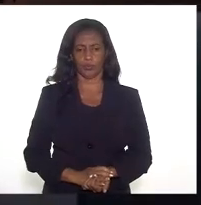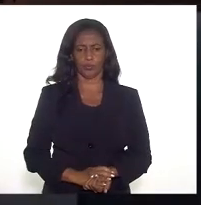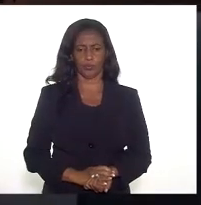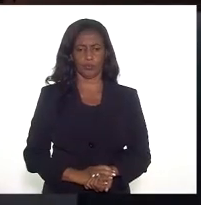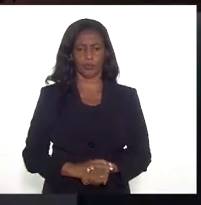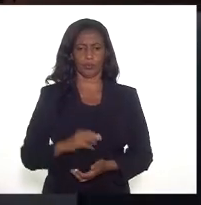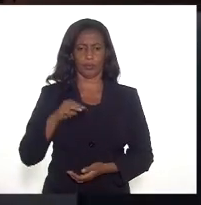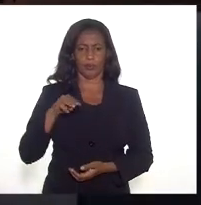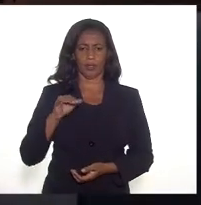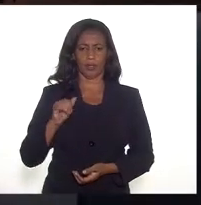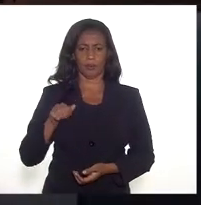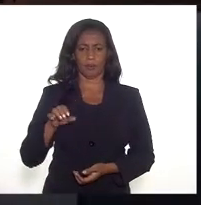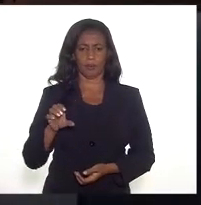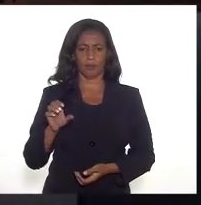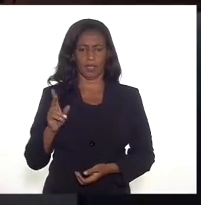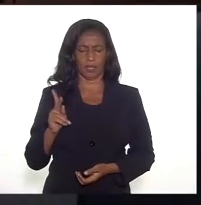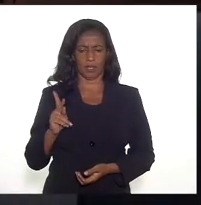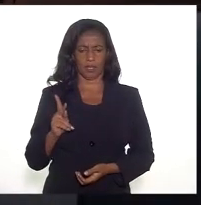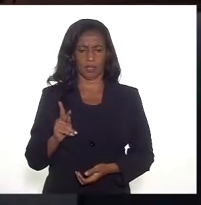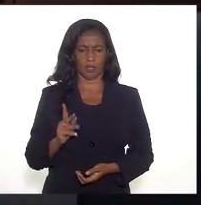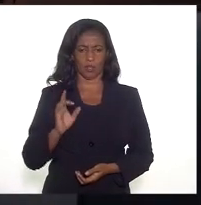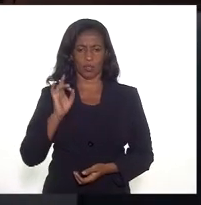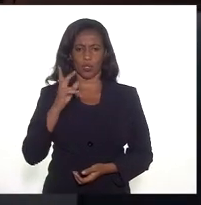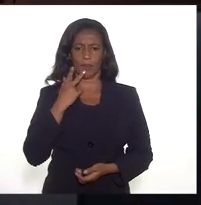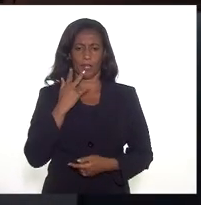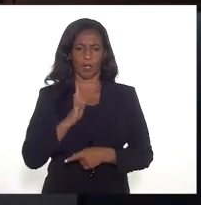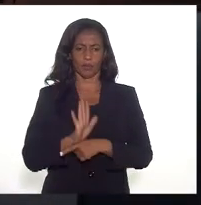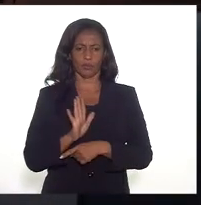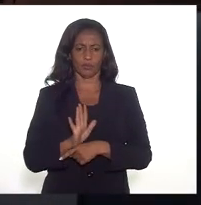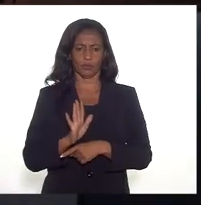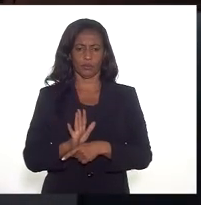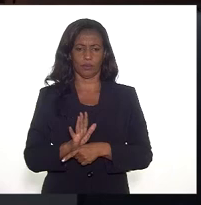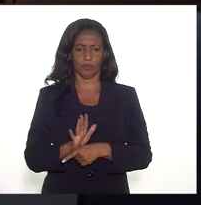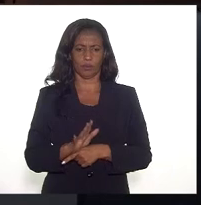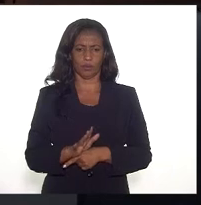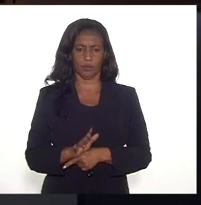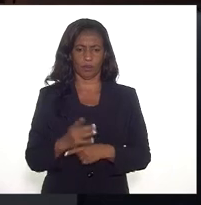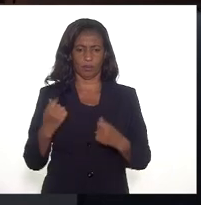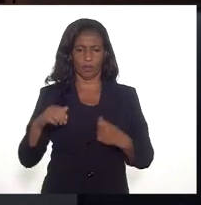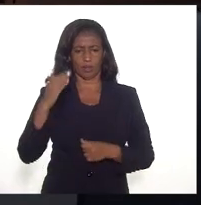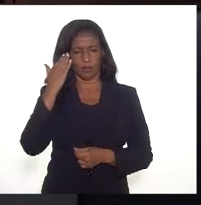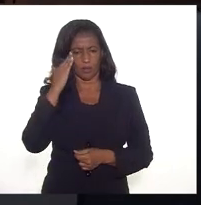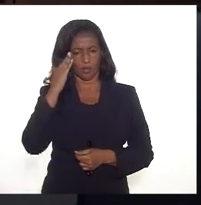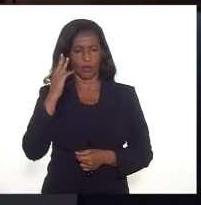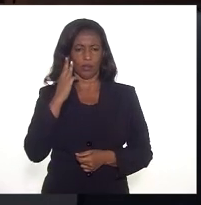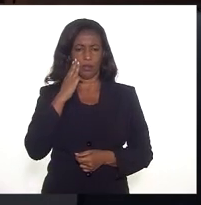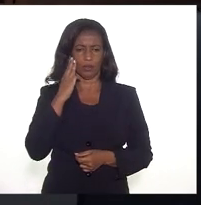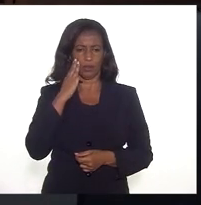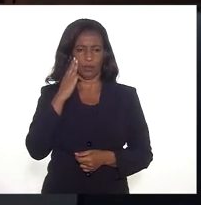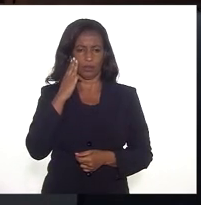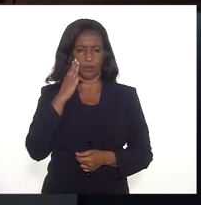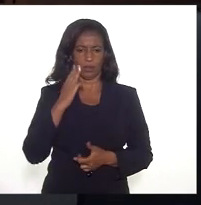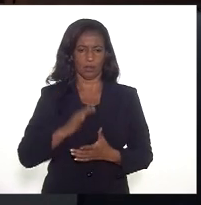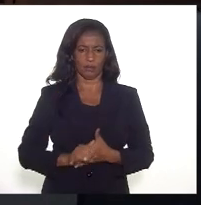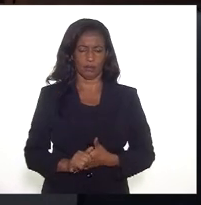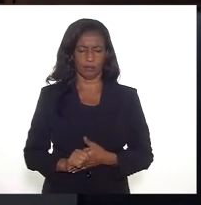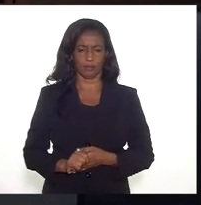Mink, só para ajudar, tem que ter um entendimento com o Valdec, salvo se